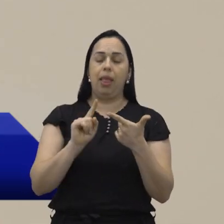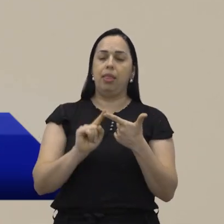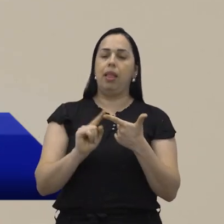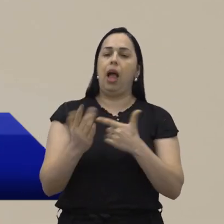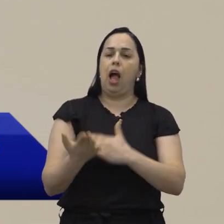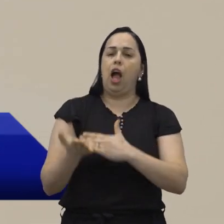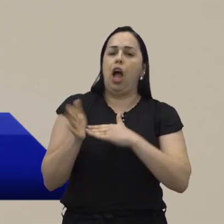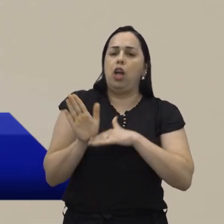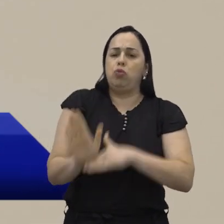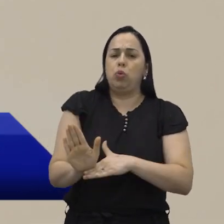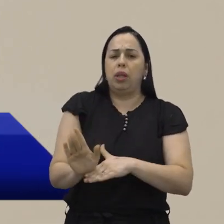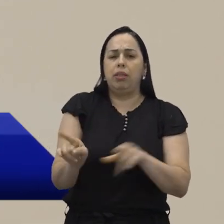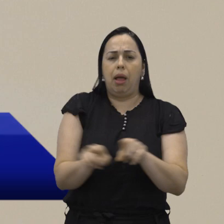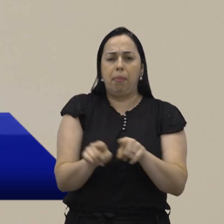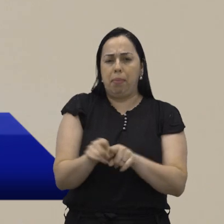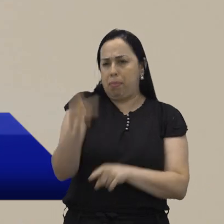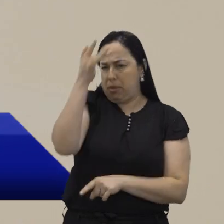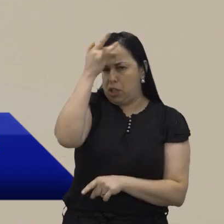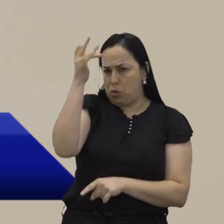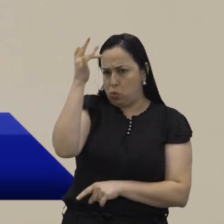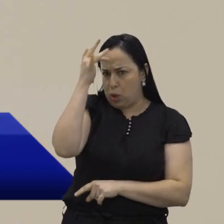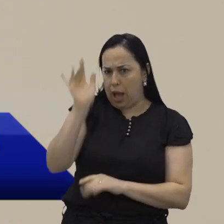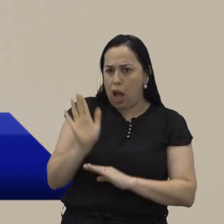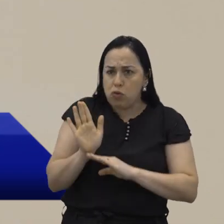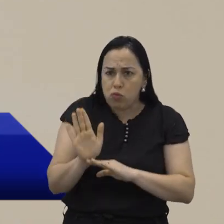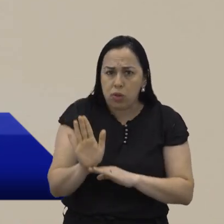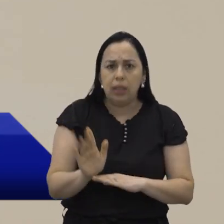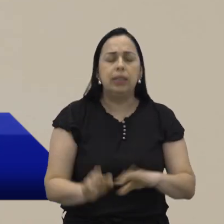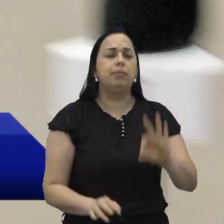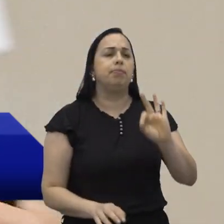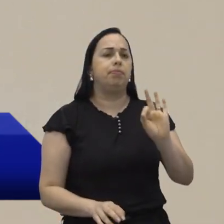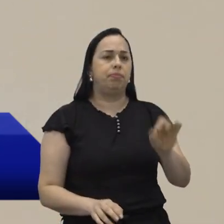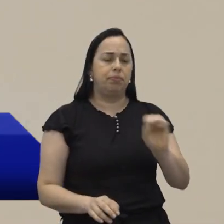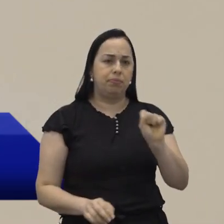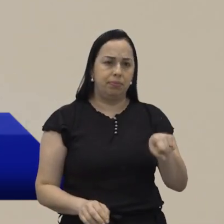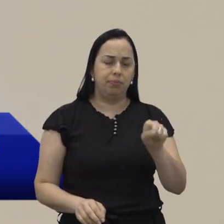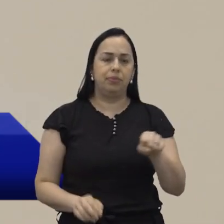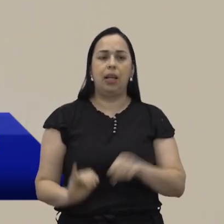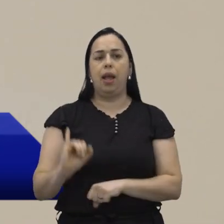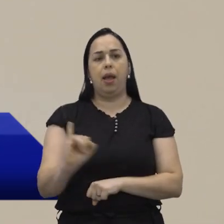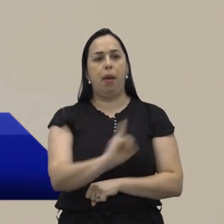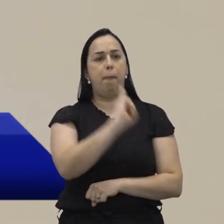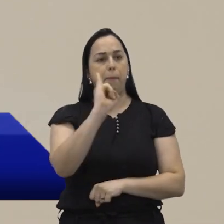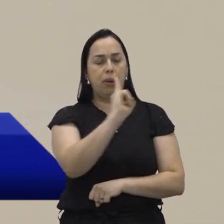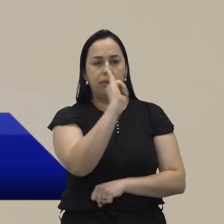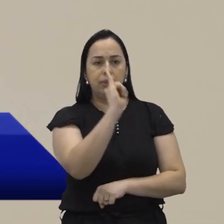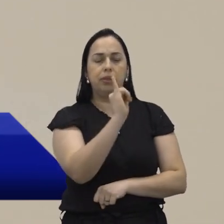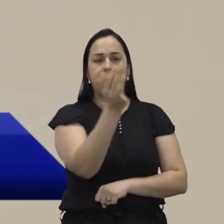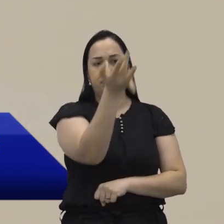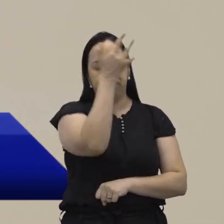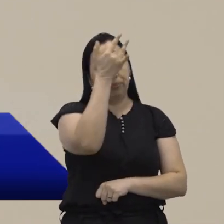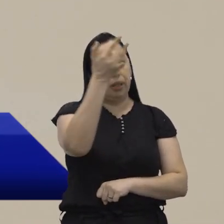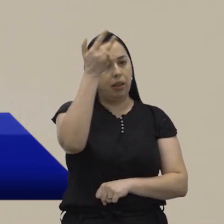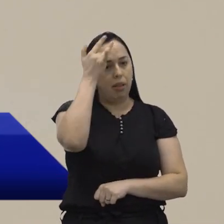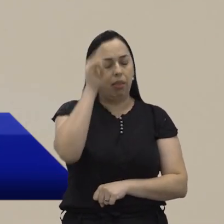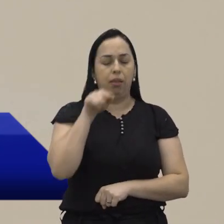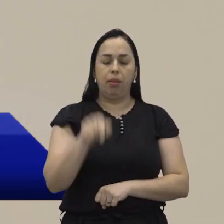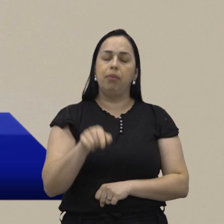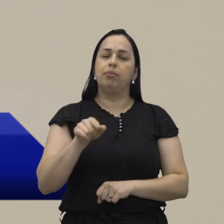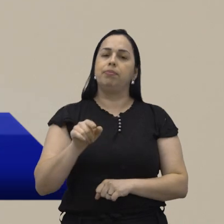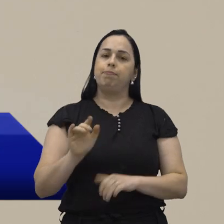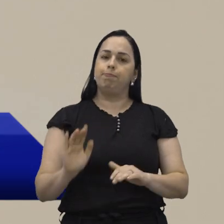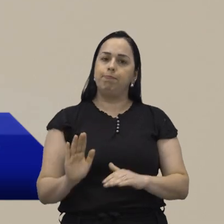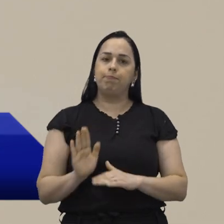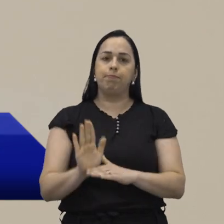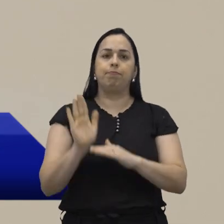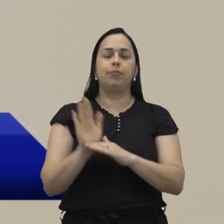corpo, as atividades físicas também contribuem para a saúde mental? Sim. A atividade física é fundamental para a saúde